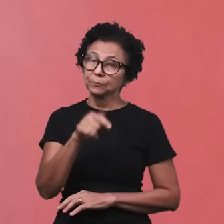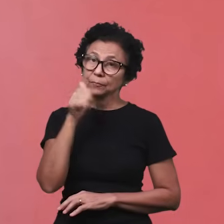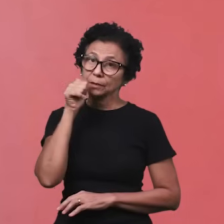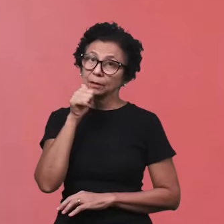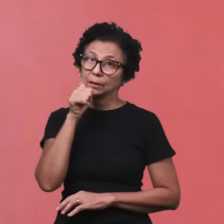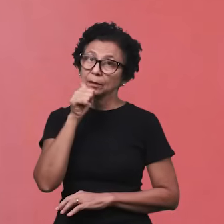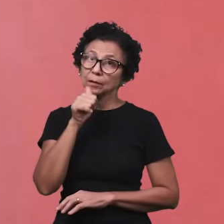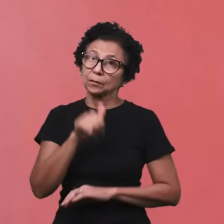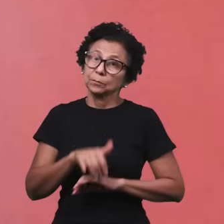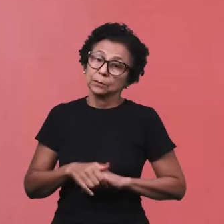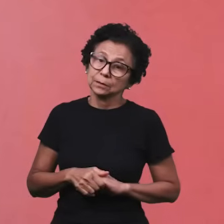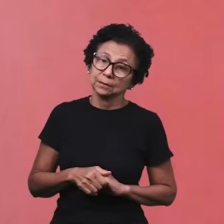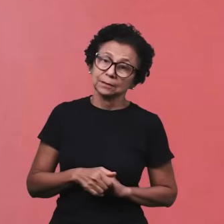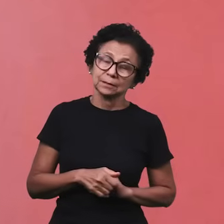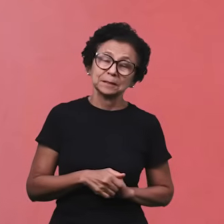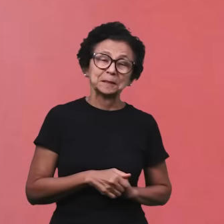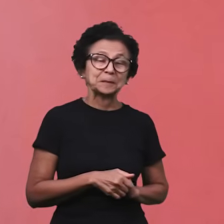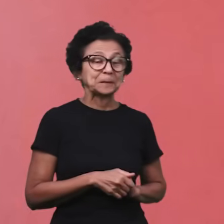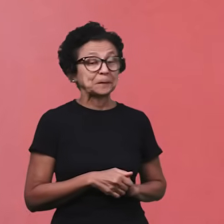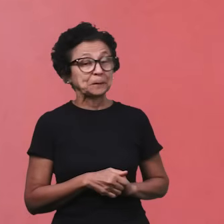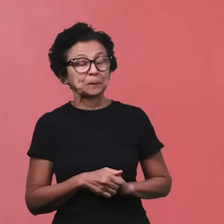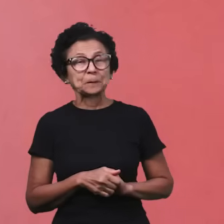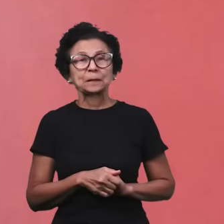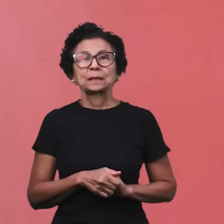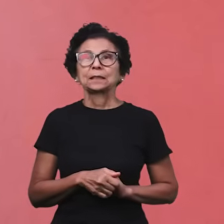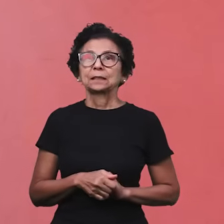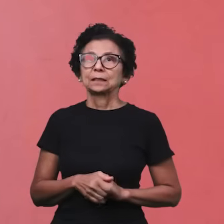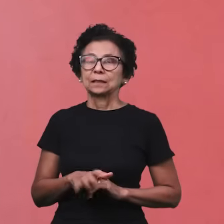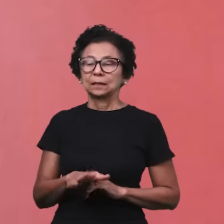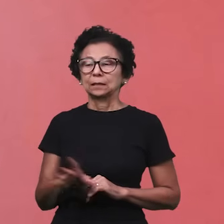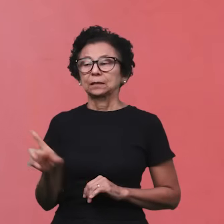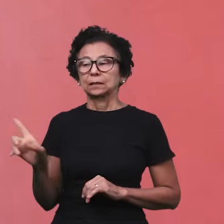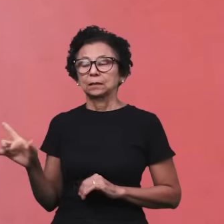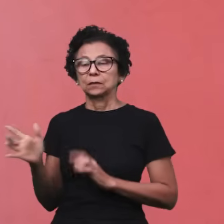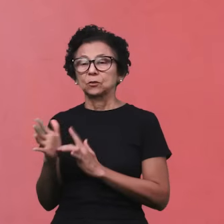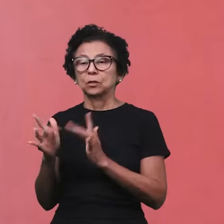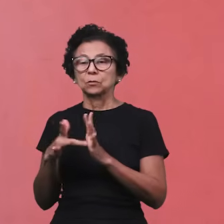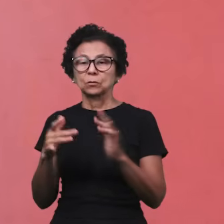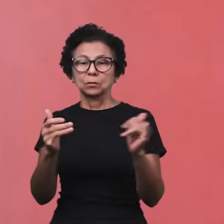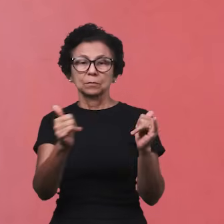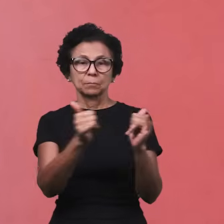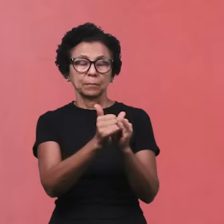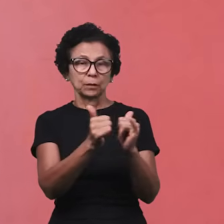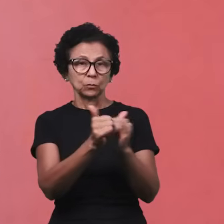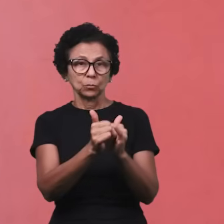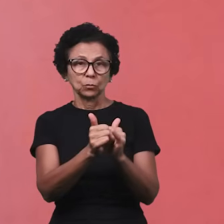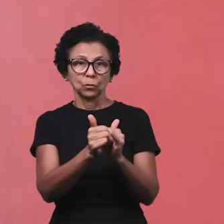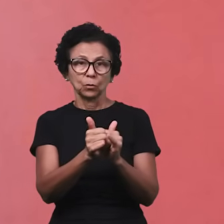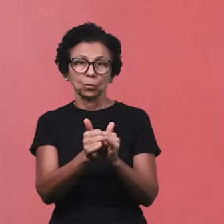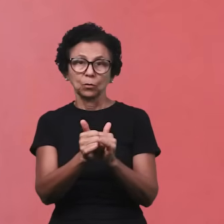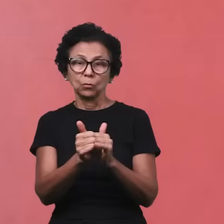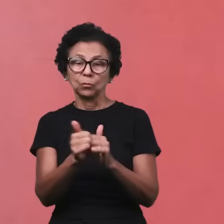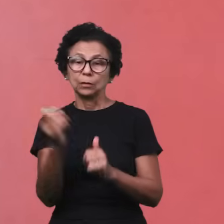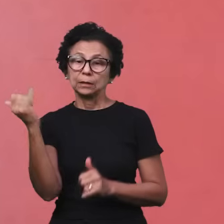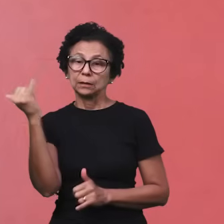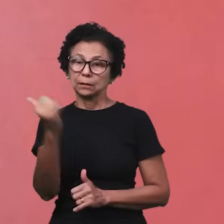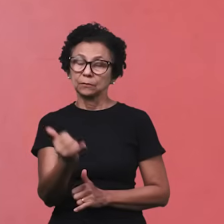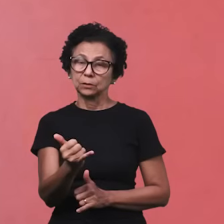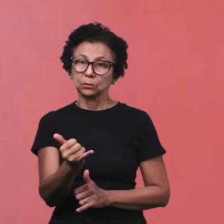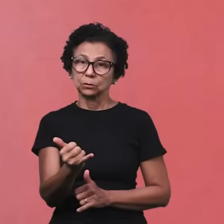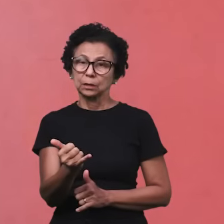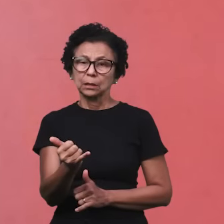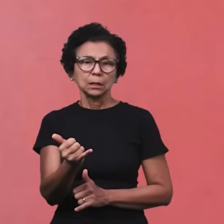ela, ou seja, ela vai, então a gente não sabe o futuro da mulher, mas naquele momento ela teve duas coisas, ela teve o perdão e a